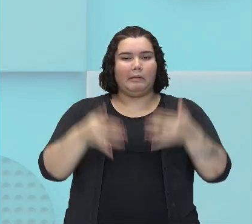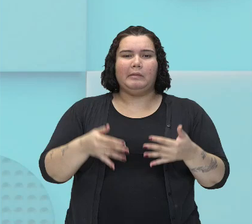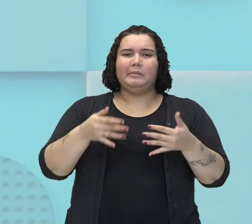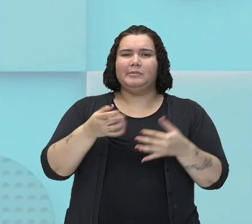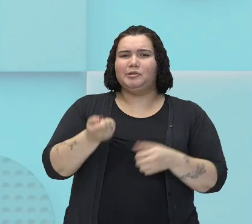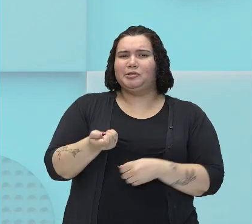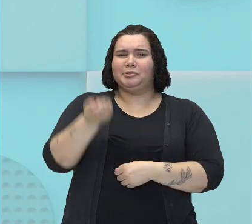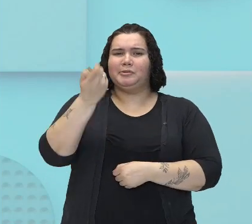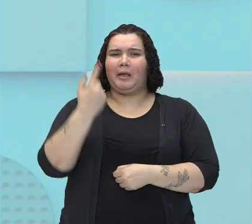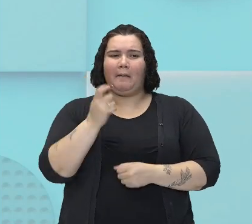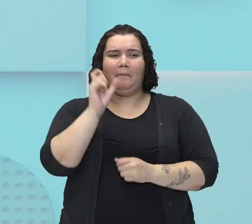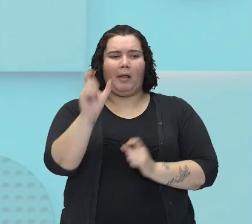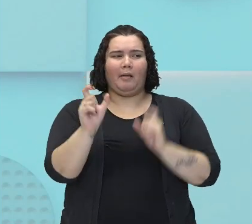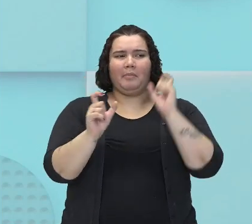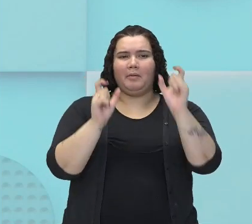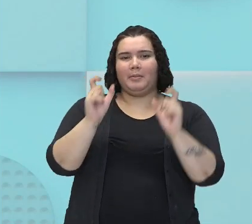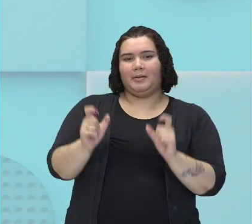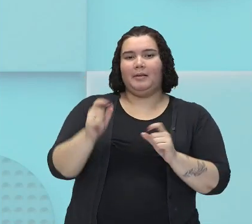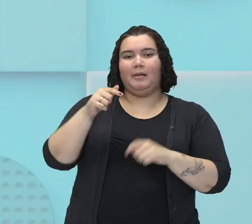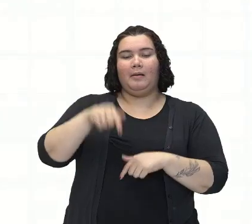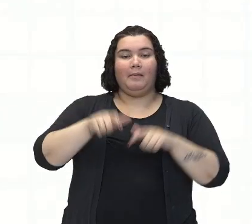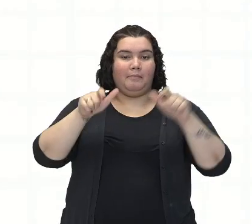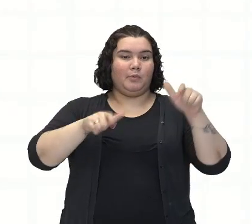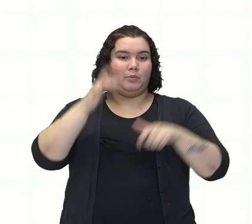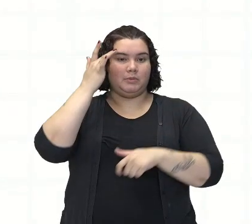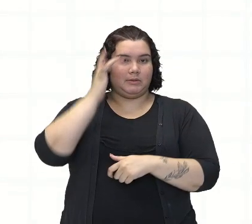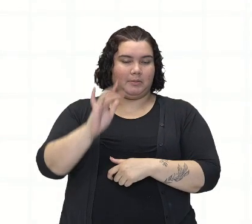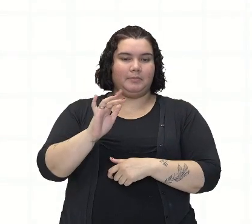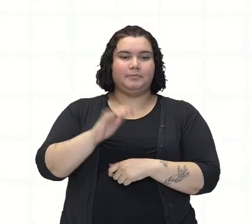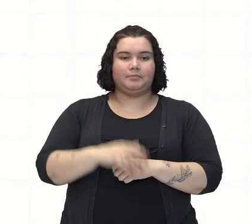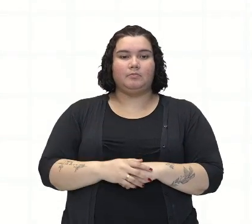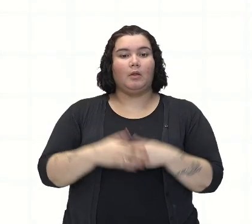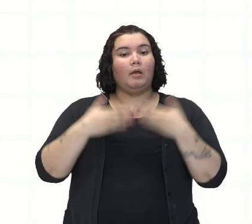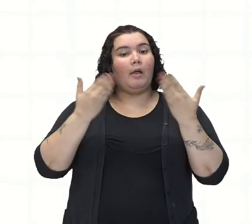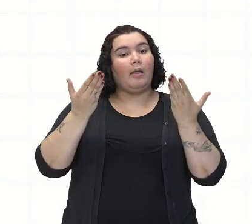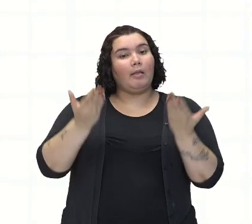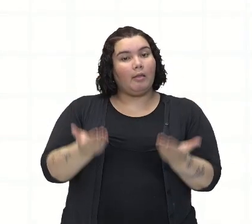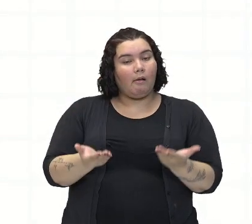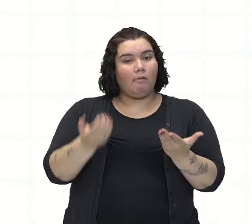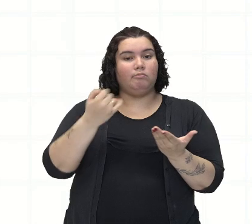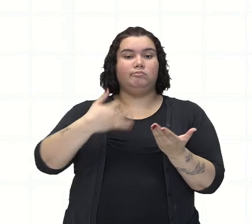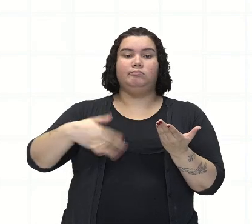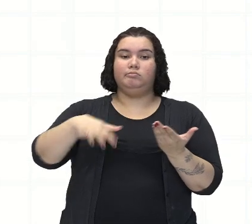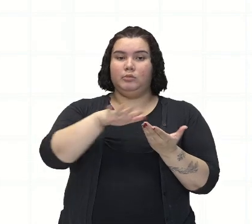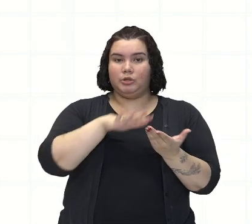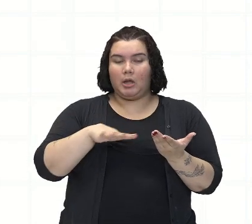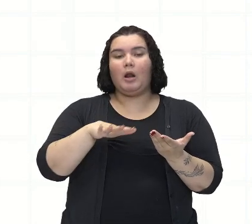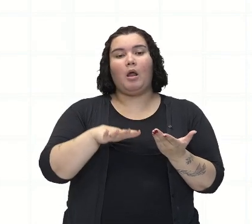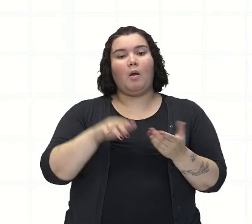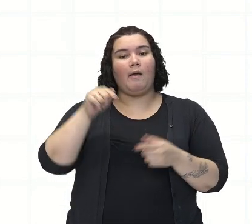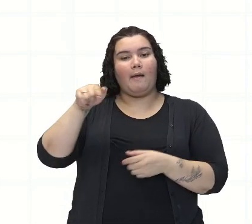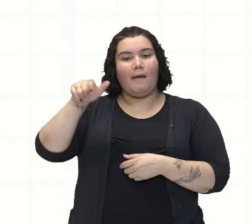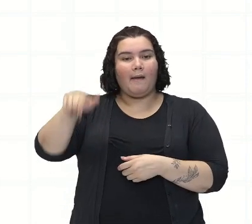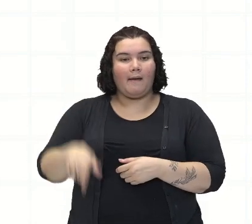esquisitas que os pais não compreendem. Vamos seguindo aí com a leitura. Então, em geral, porém, Nininha, com seus nem